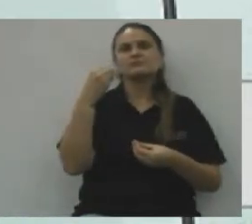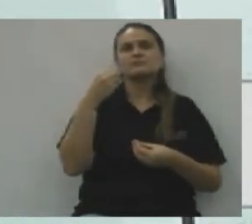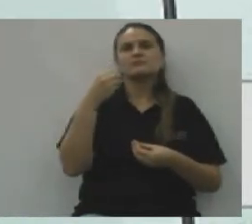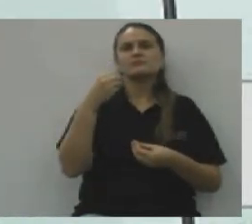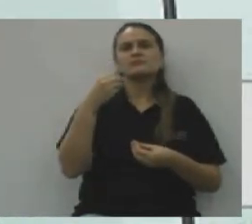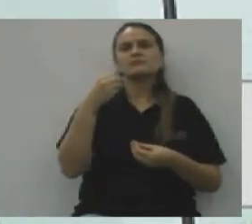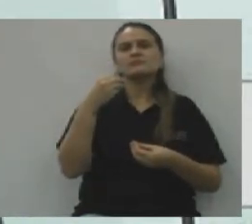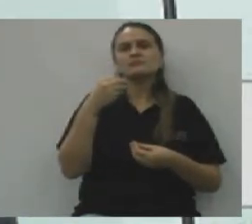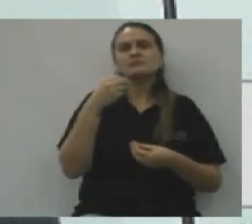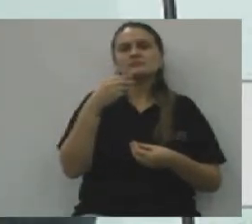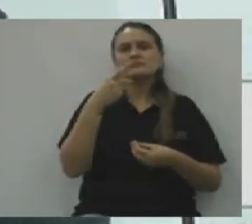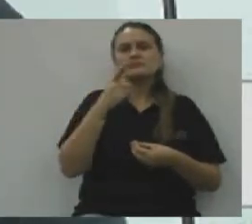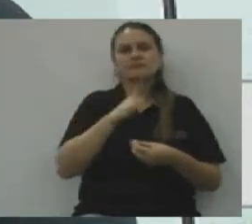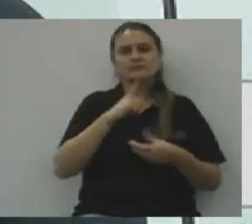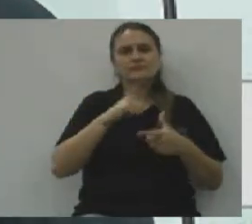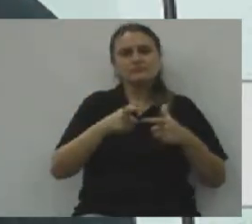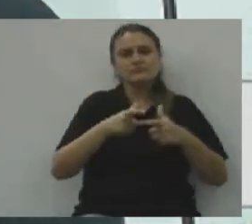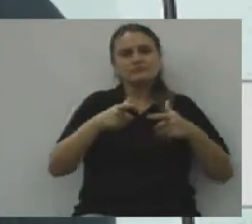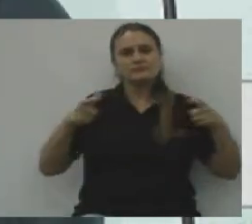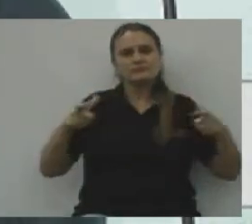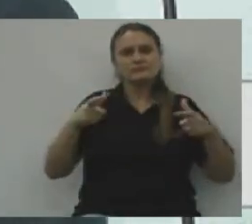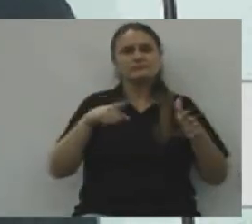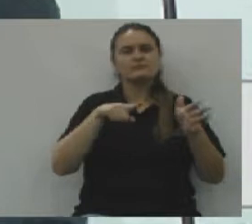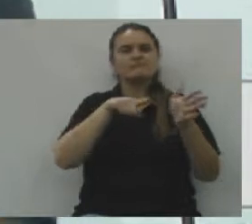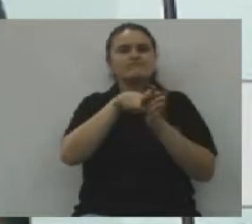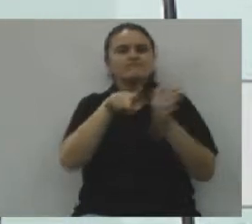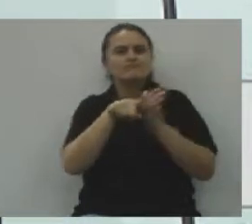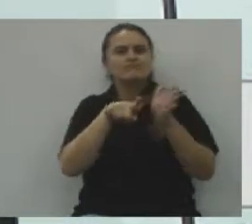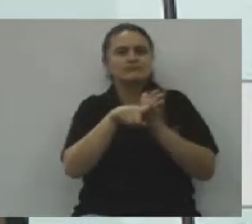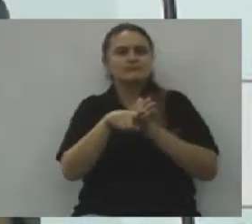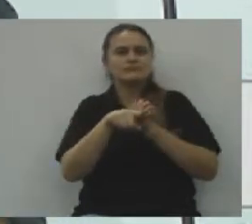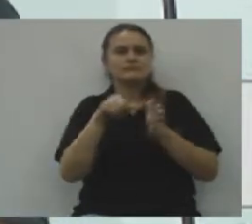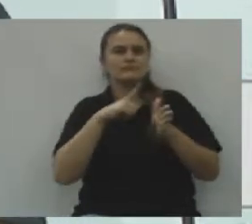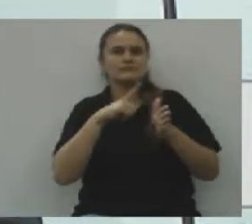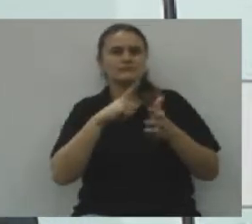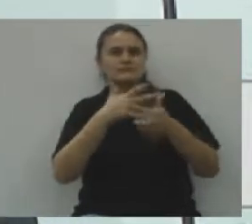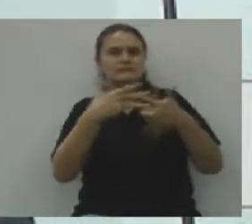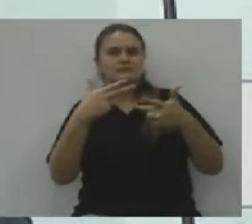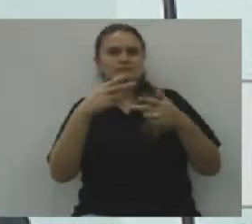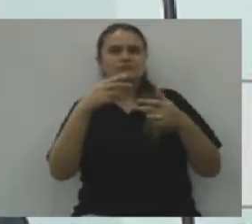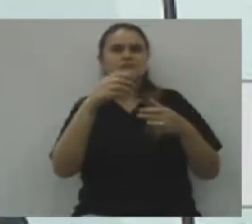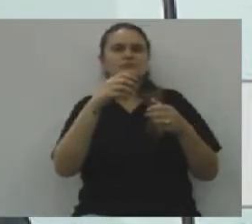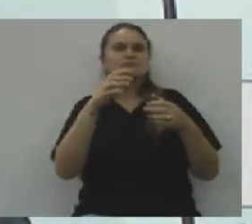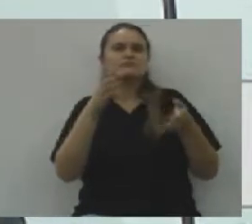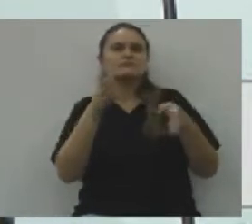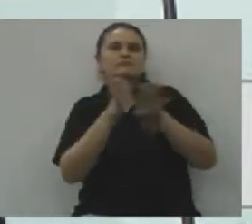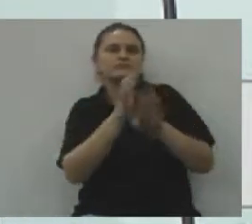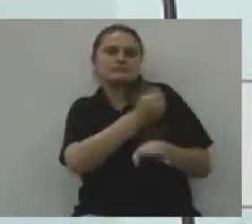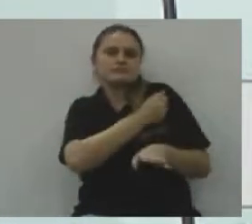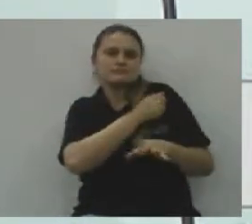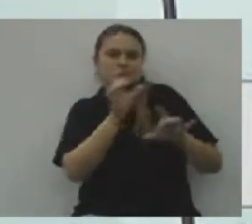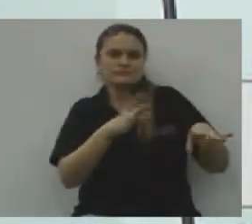a grande maioria das questões que levam a uma situação de evasão escolar